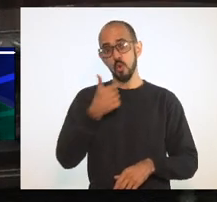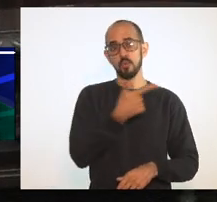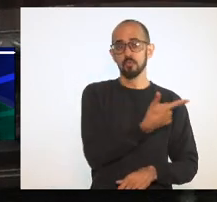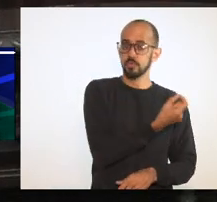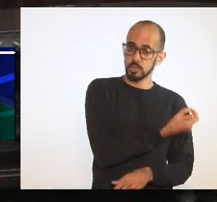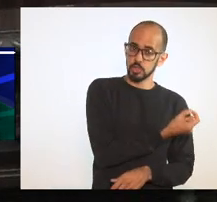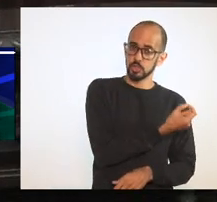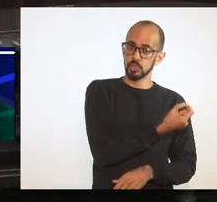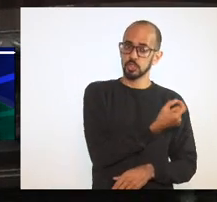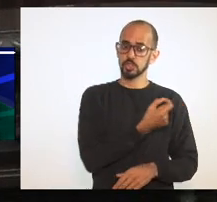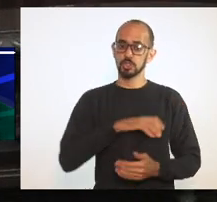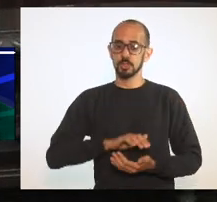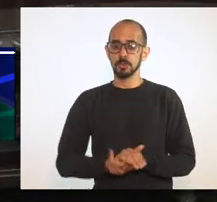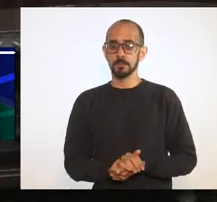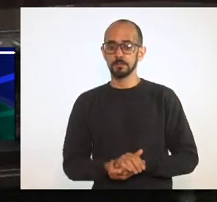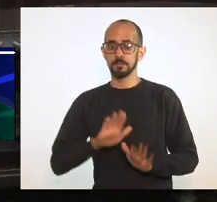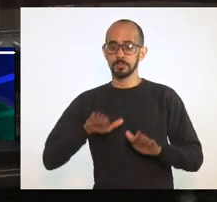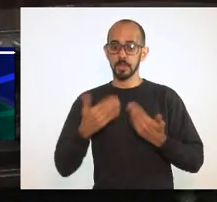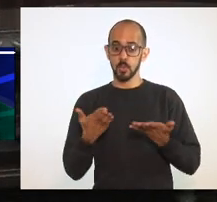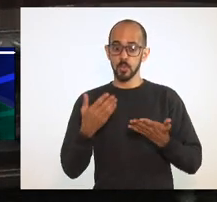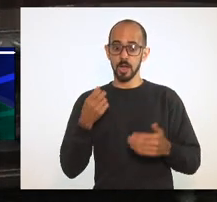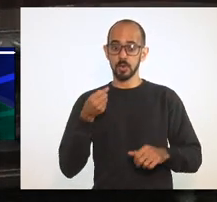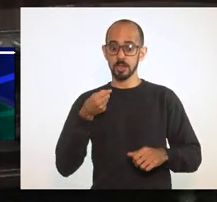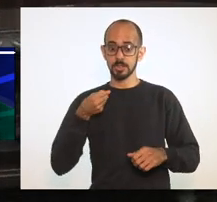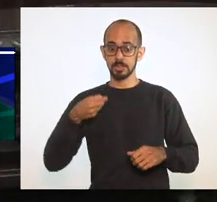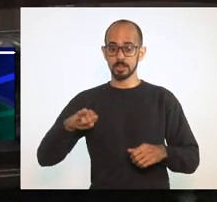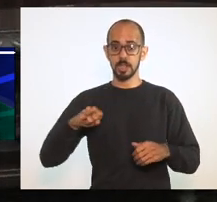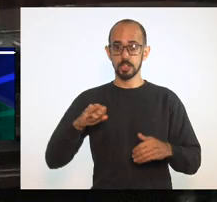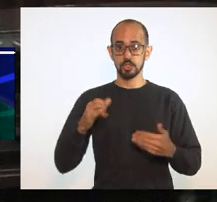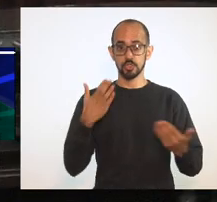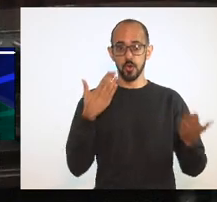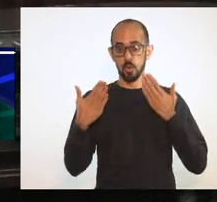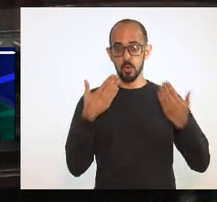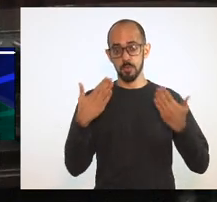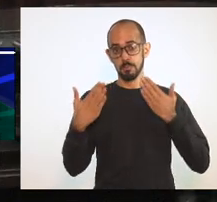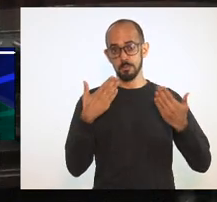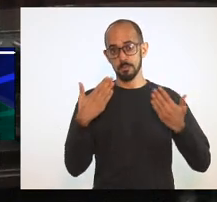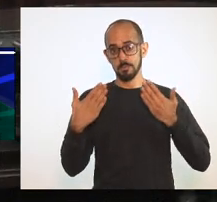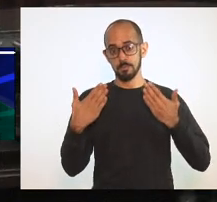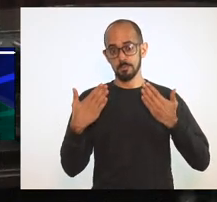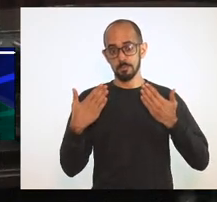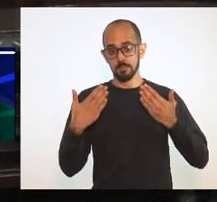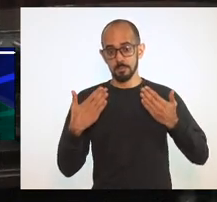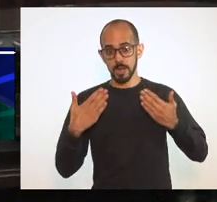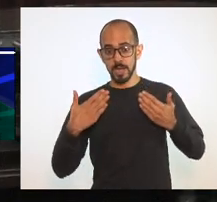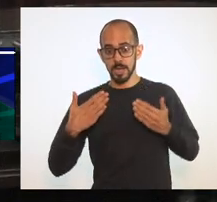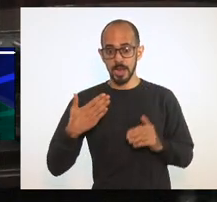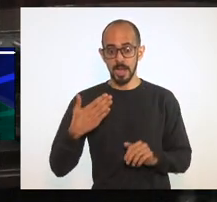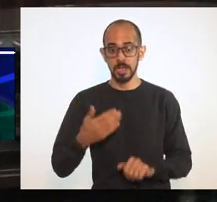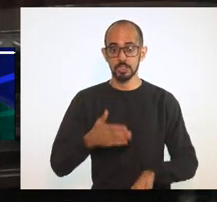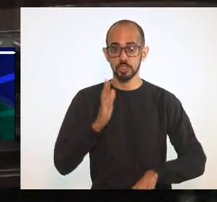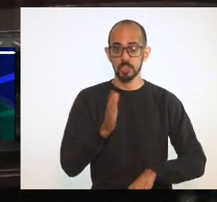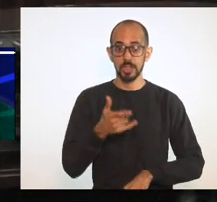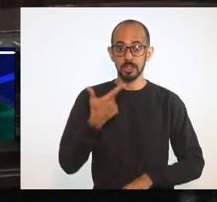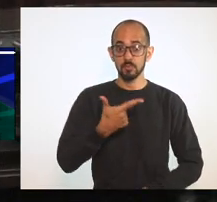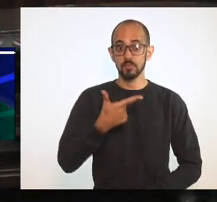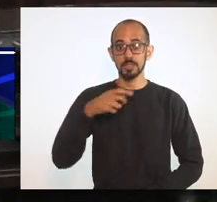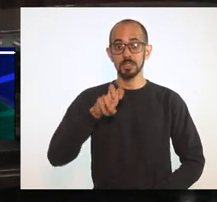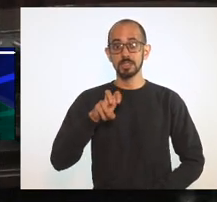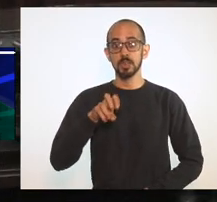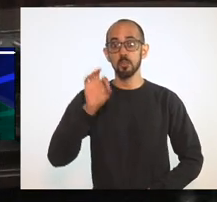caiu. Só que quando a gente compara o câmbio está sobrevalorizado em mais de 25% em relação a